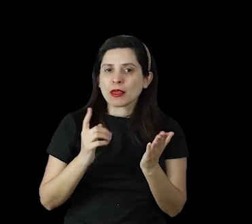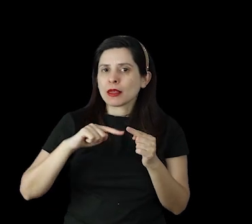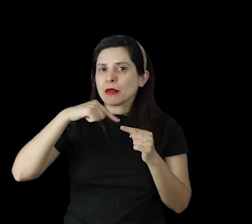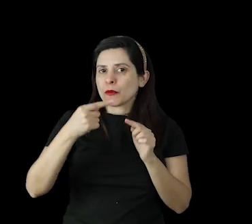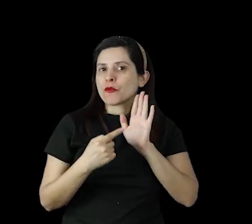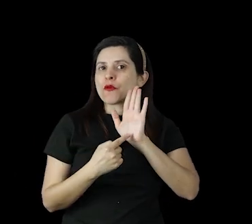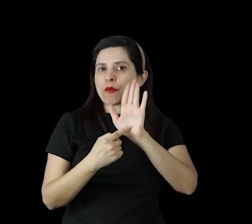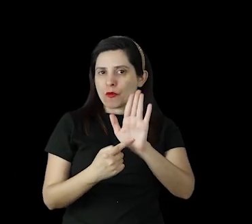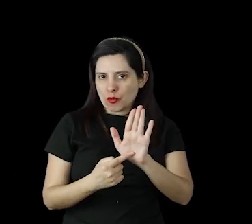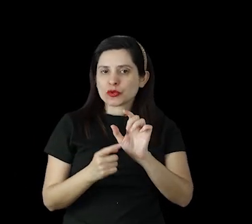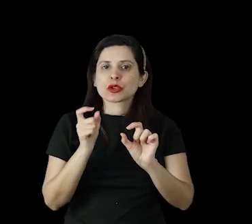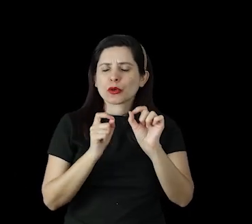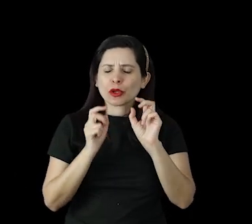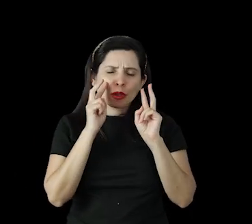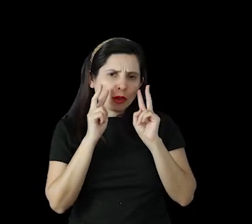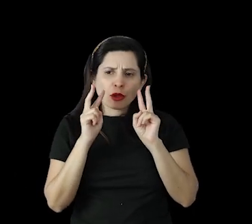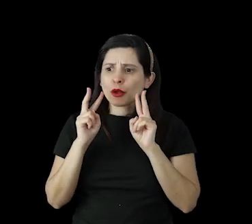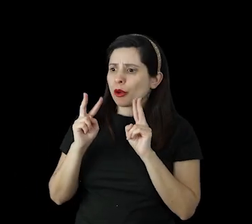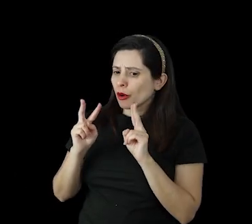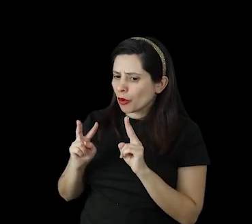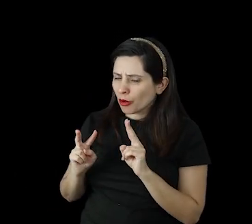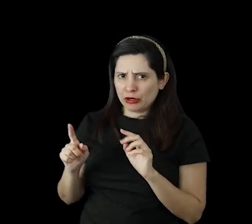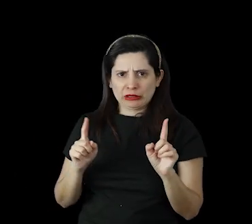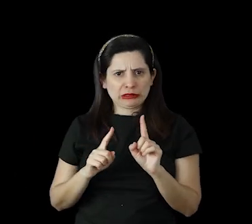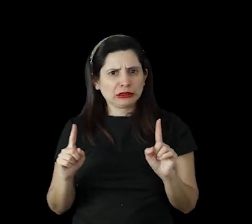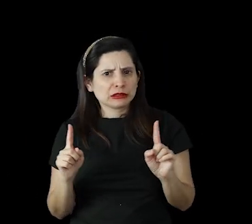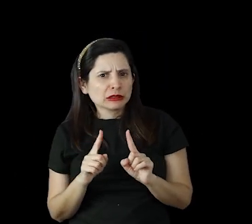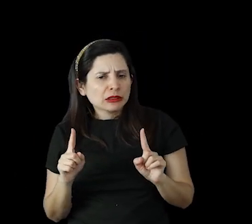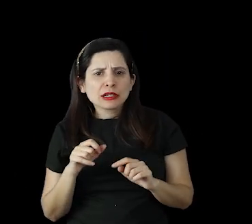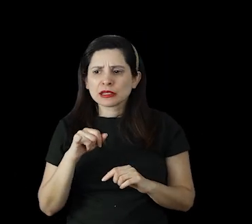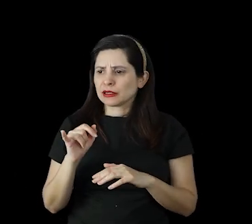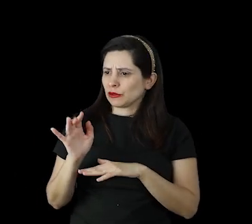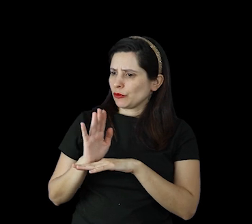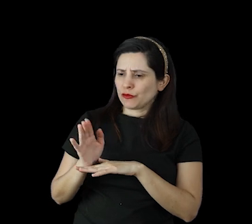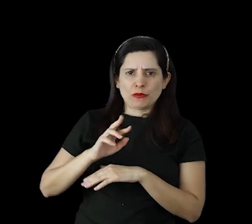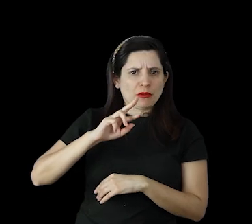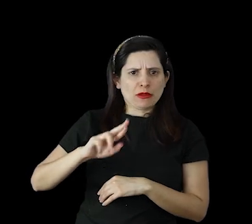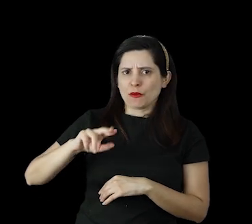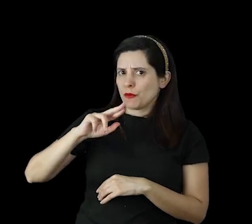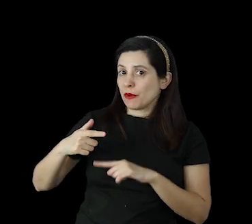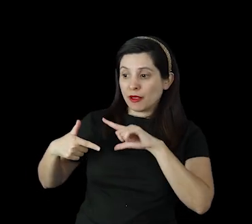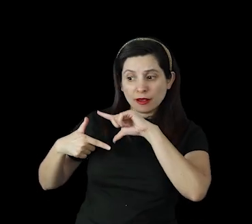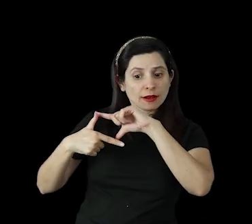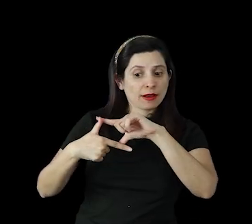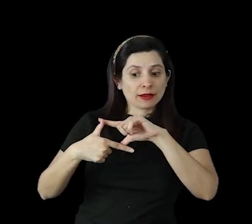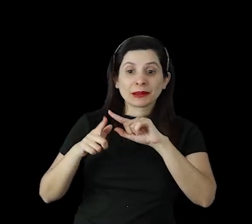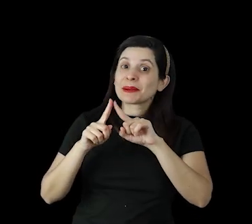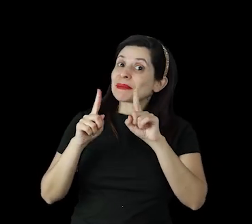da Nutshell Technique, e quem olha, às vezes fala, não, mas seu filme não é clássico.